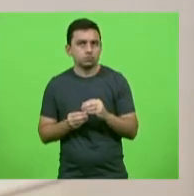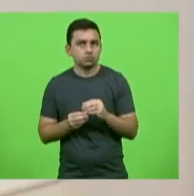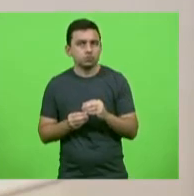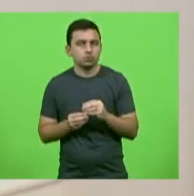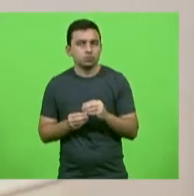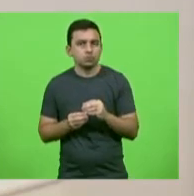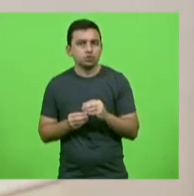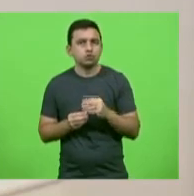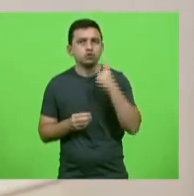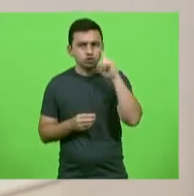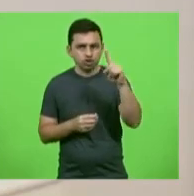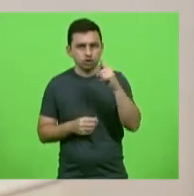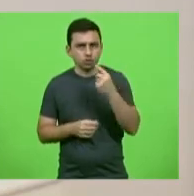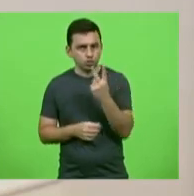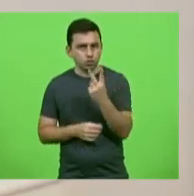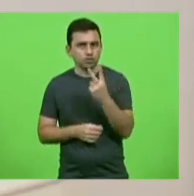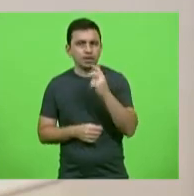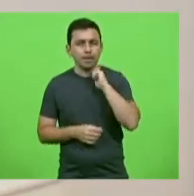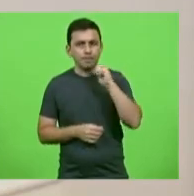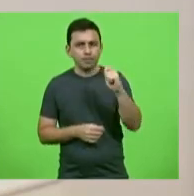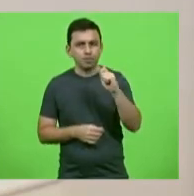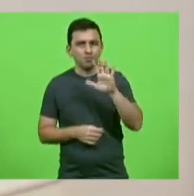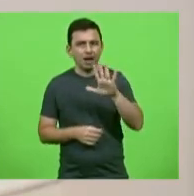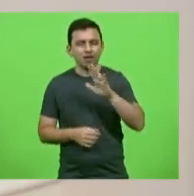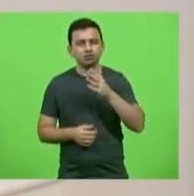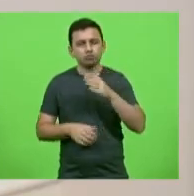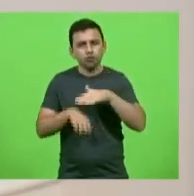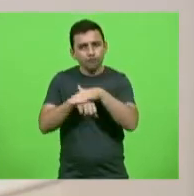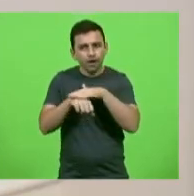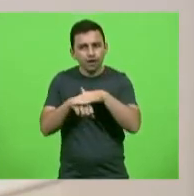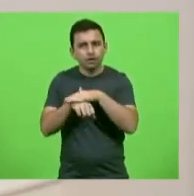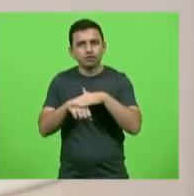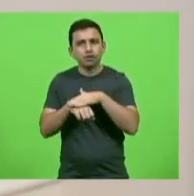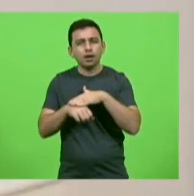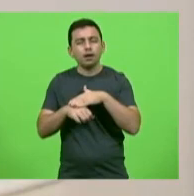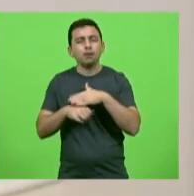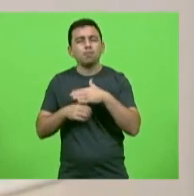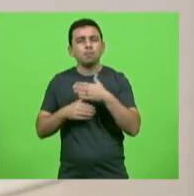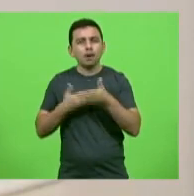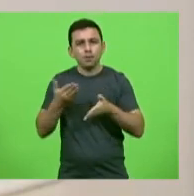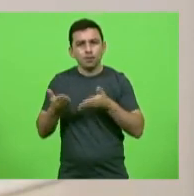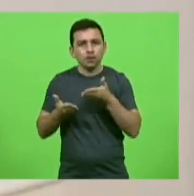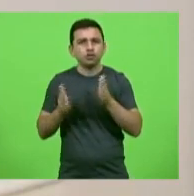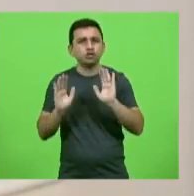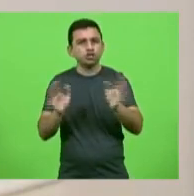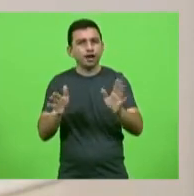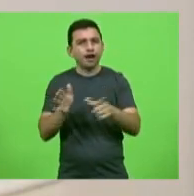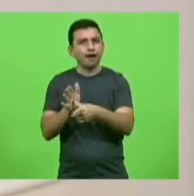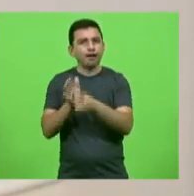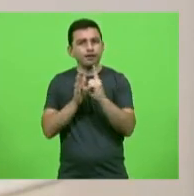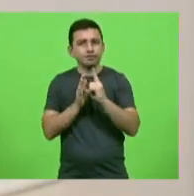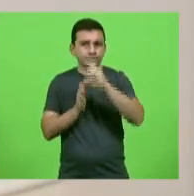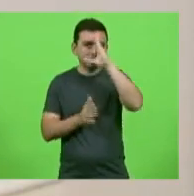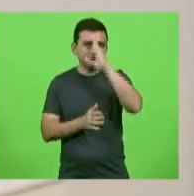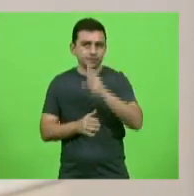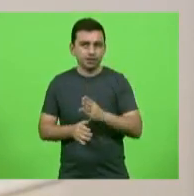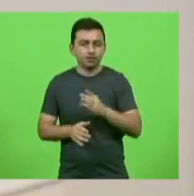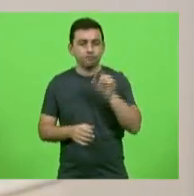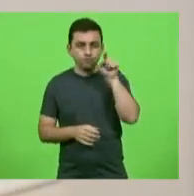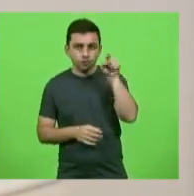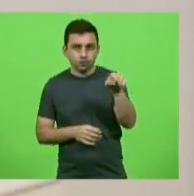a formalização da consulta se deu no dia 2 de abril, mas as tratativas em relação a essa questão já estavam ocorrendo diretamente entre o senhor